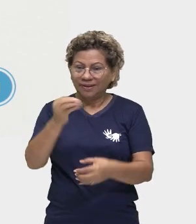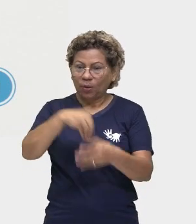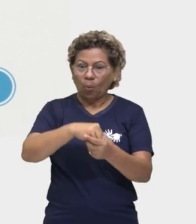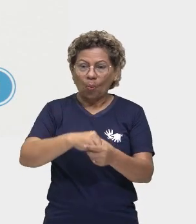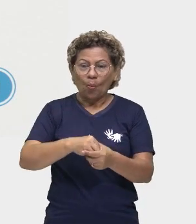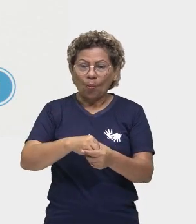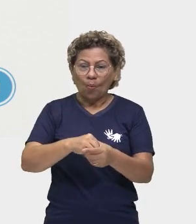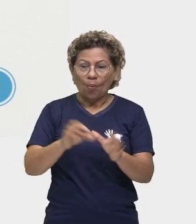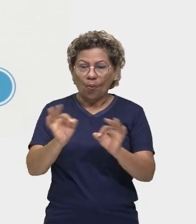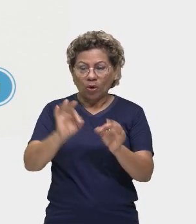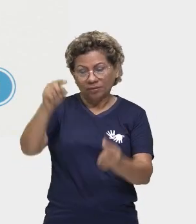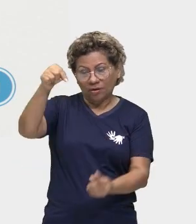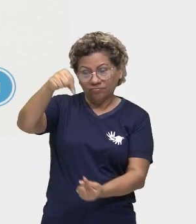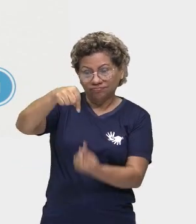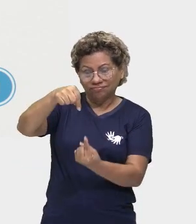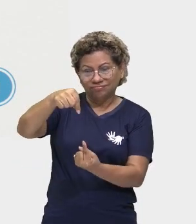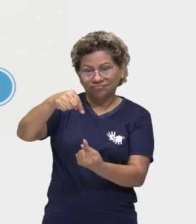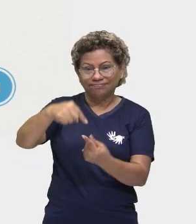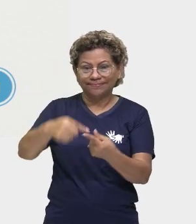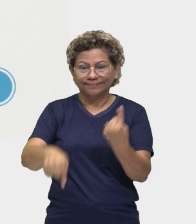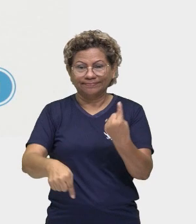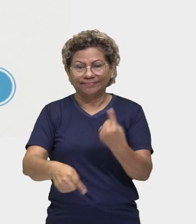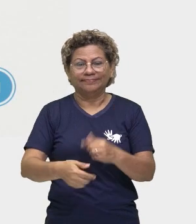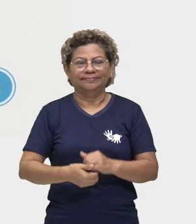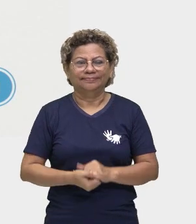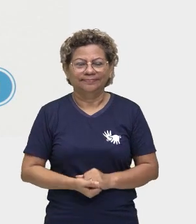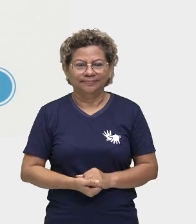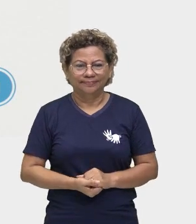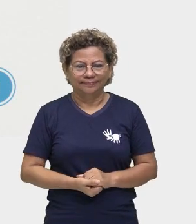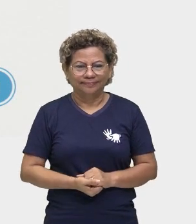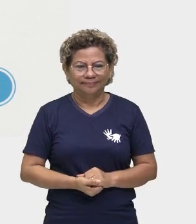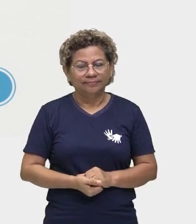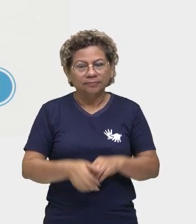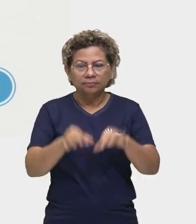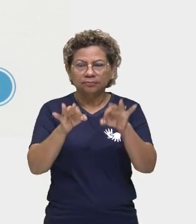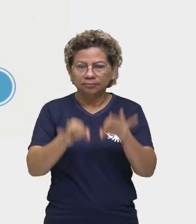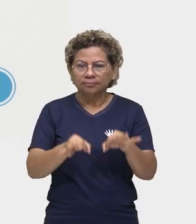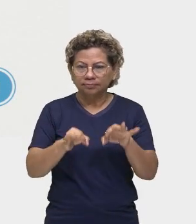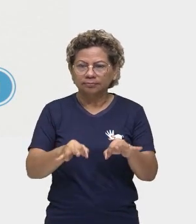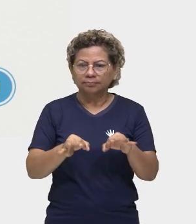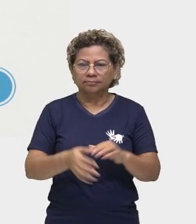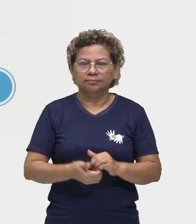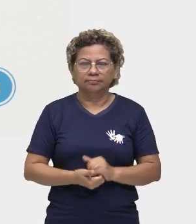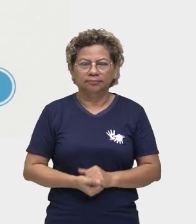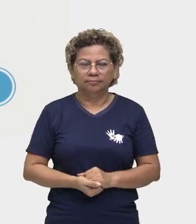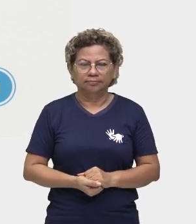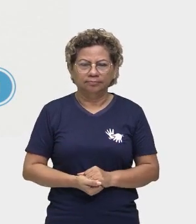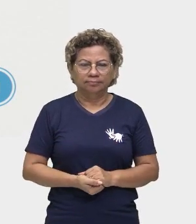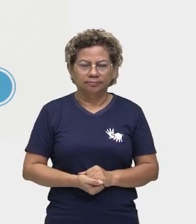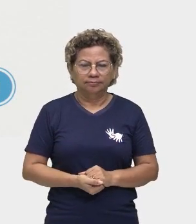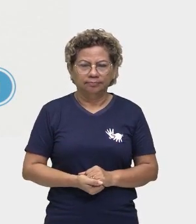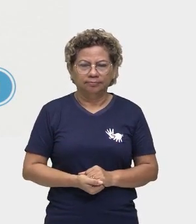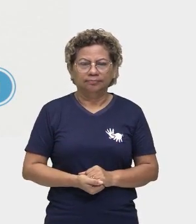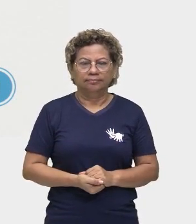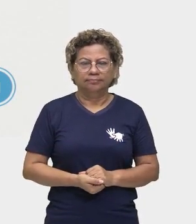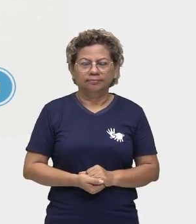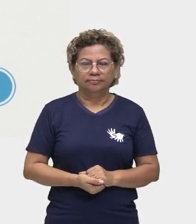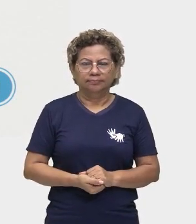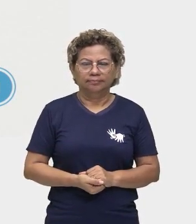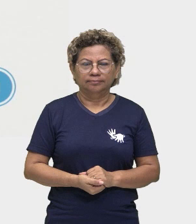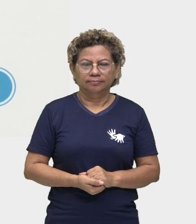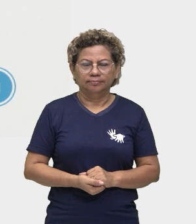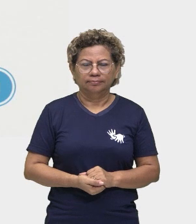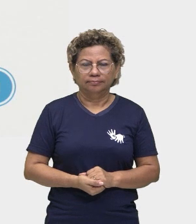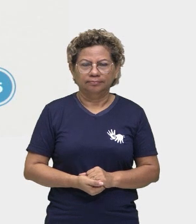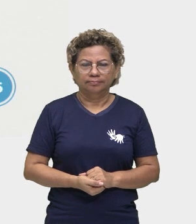Então aqui, ó, é a nossa alternativa, né? A nossa afirmação correta, né? Fechou aqui,